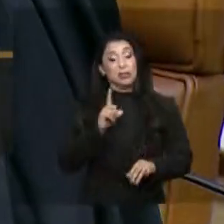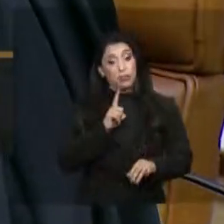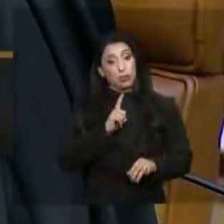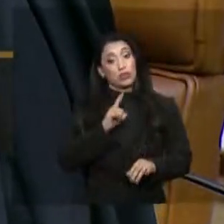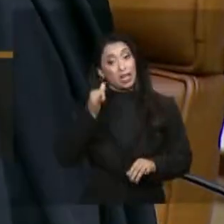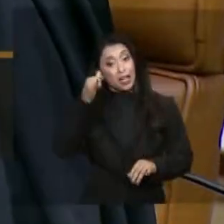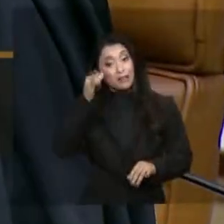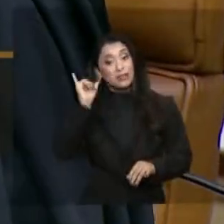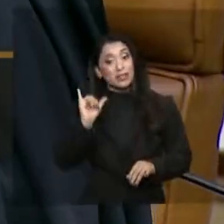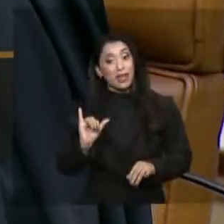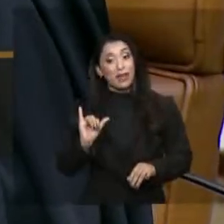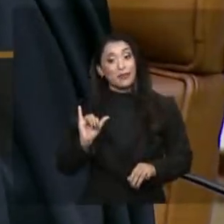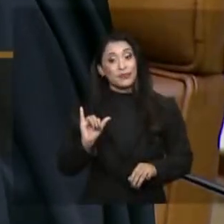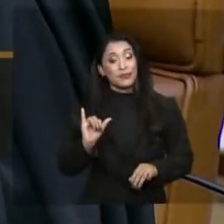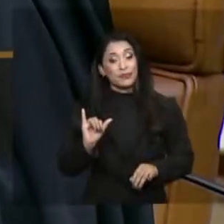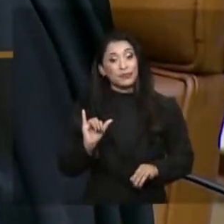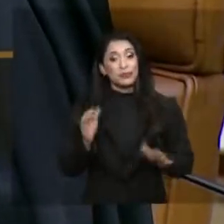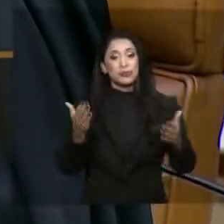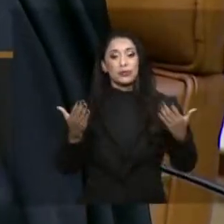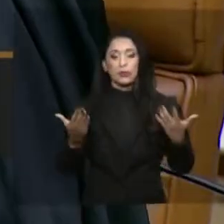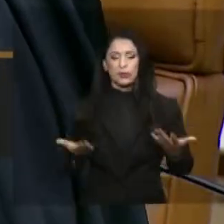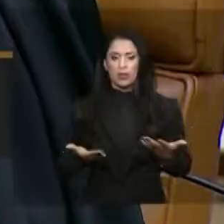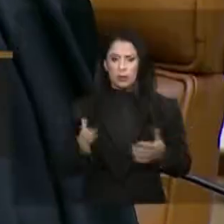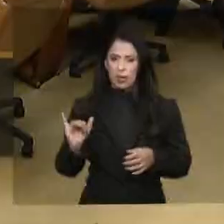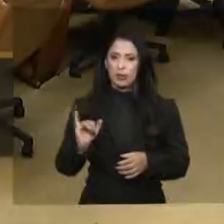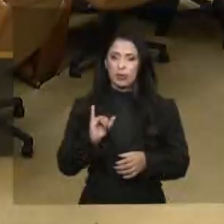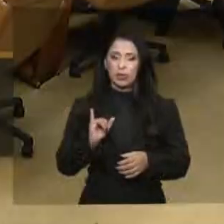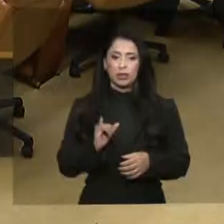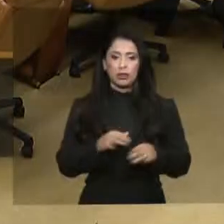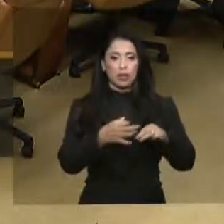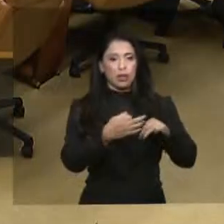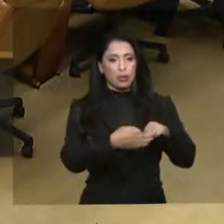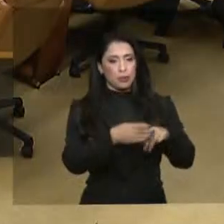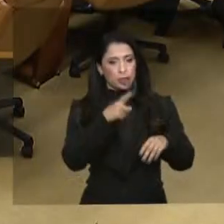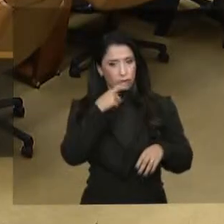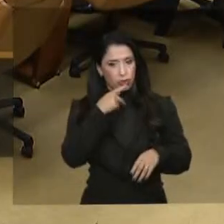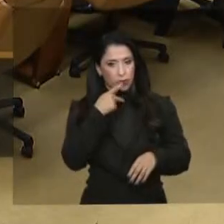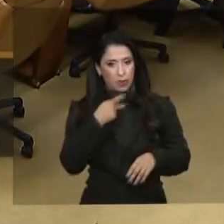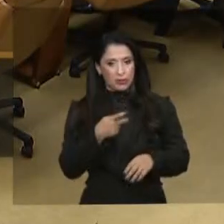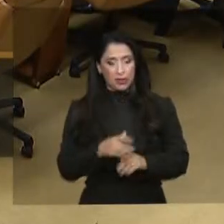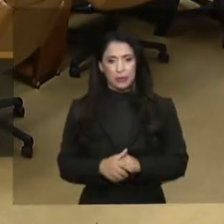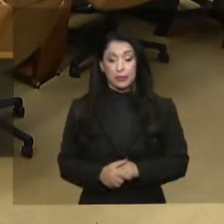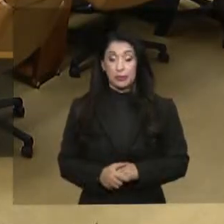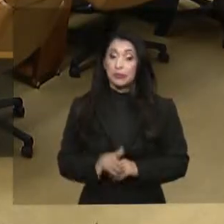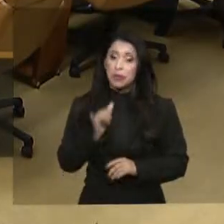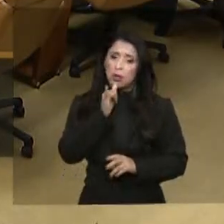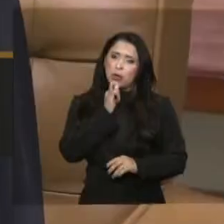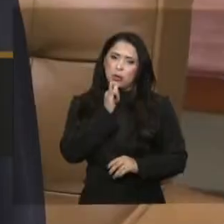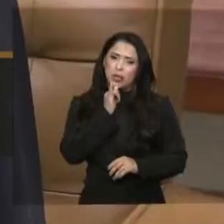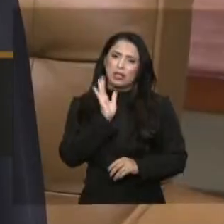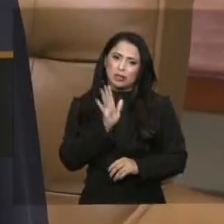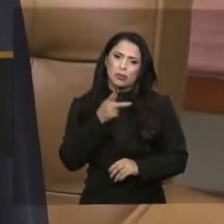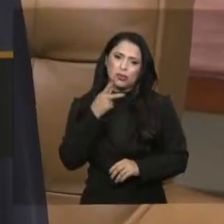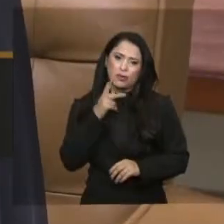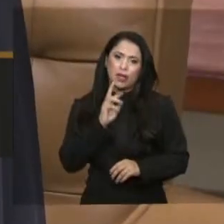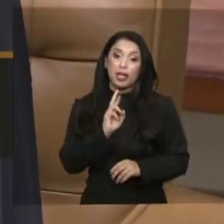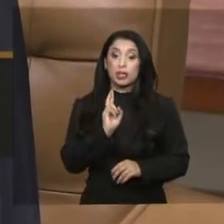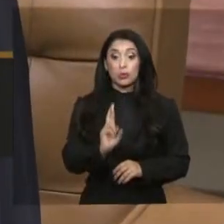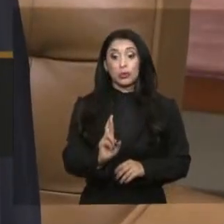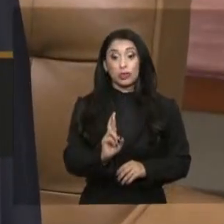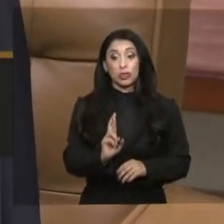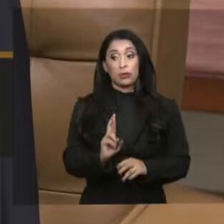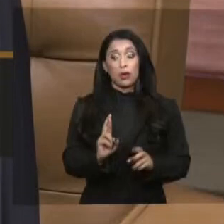Então, essa me parece a questão mais importante. E o exemplo que Vossa Excelência deu já foi respondido. No caso do Mensalão,